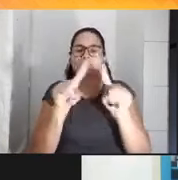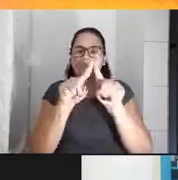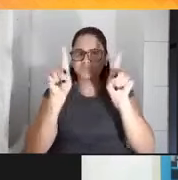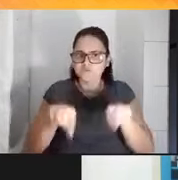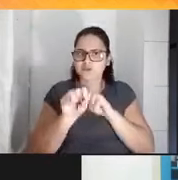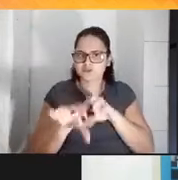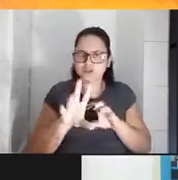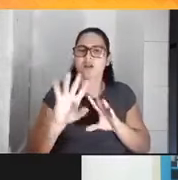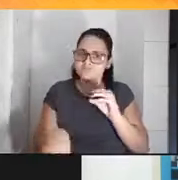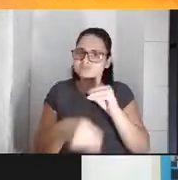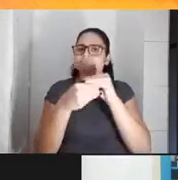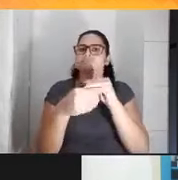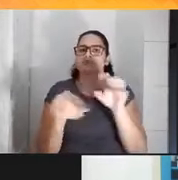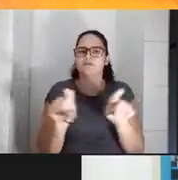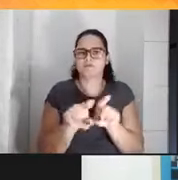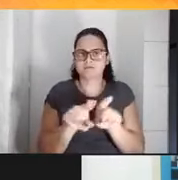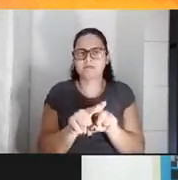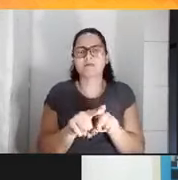nós temos